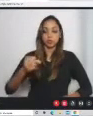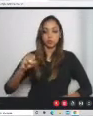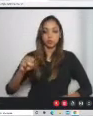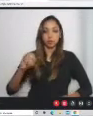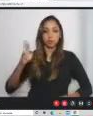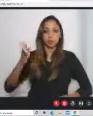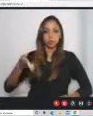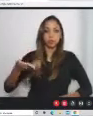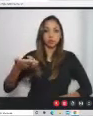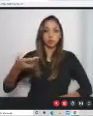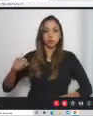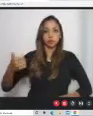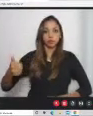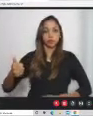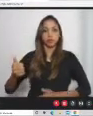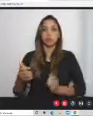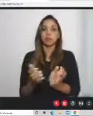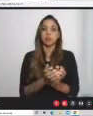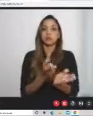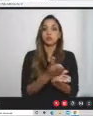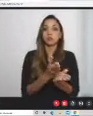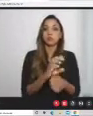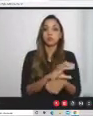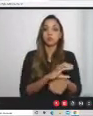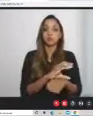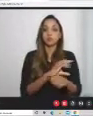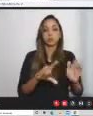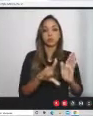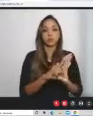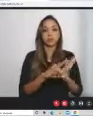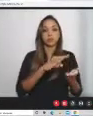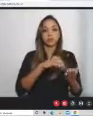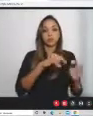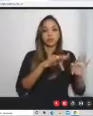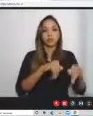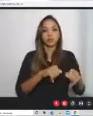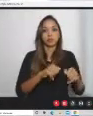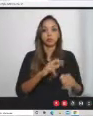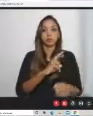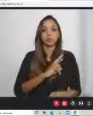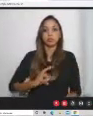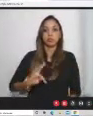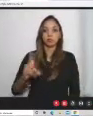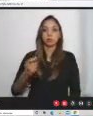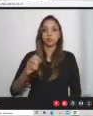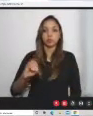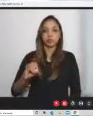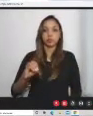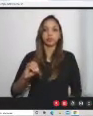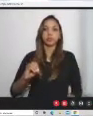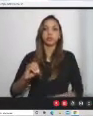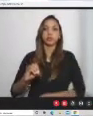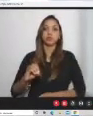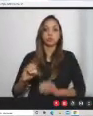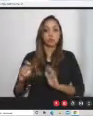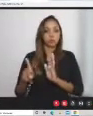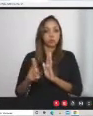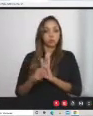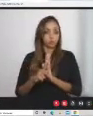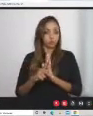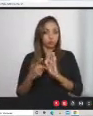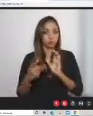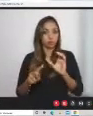068/2021. A Comissão Permanente de Constituição e Legislação, redação final. O vereador Tiago Fernandes, da Silva, vereador com assento nessa igreja